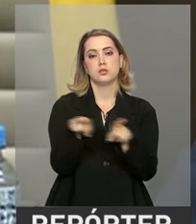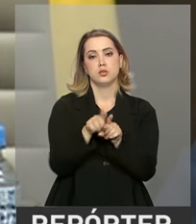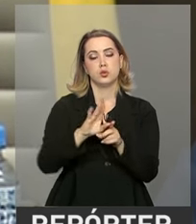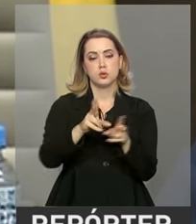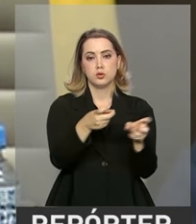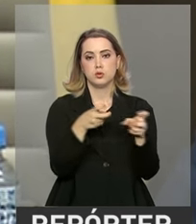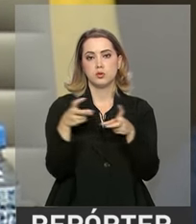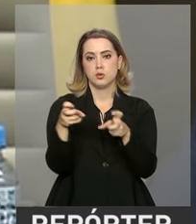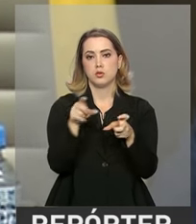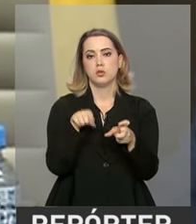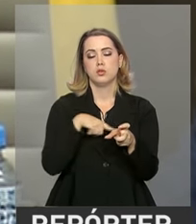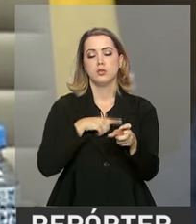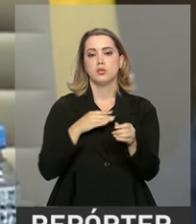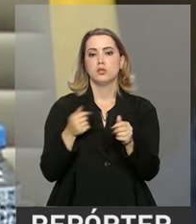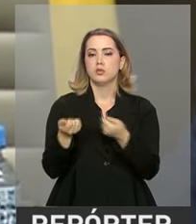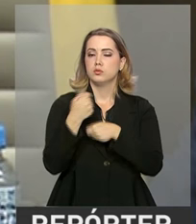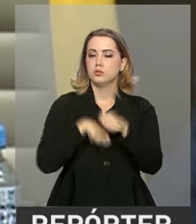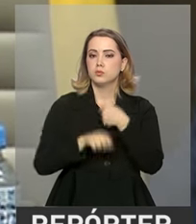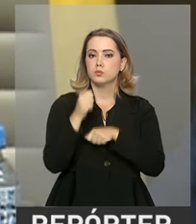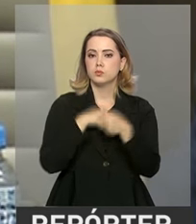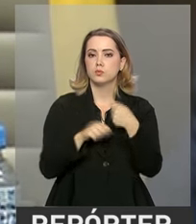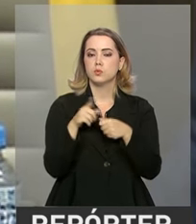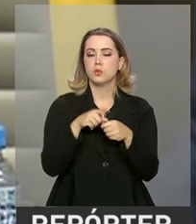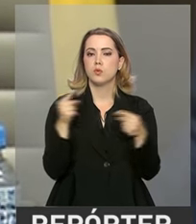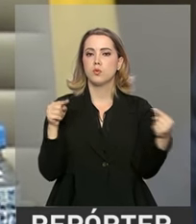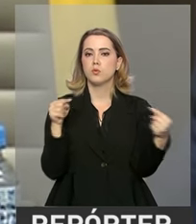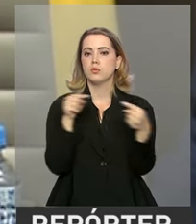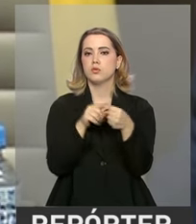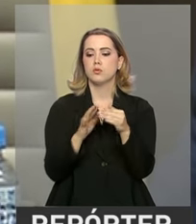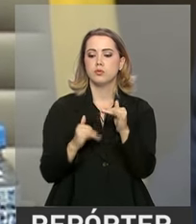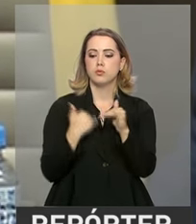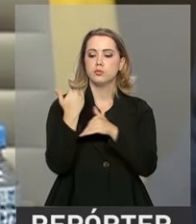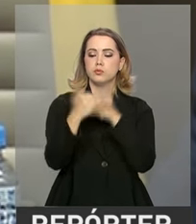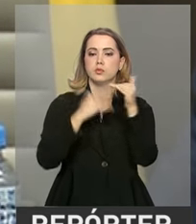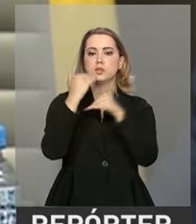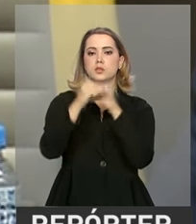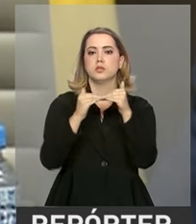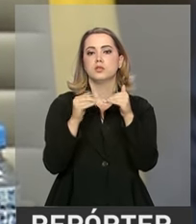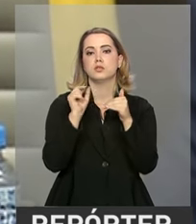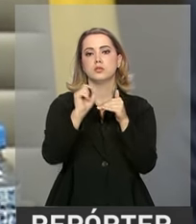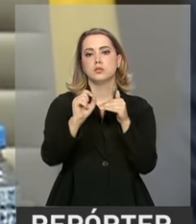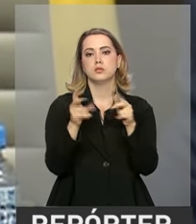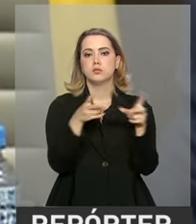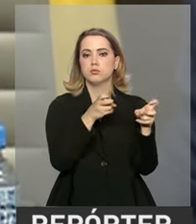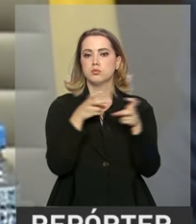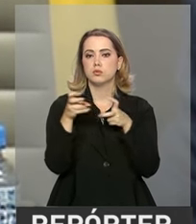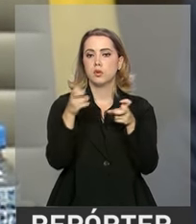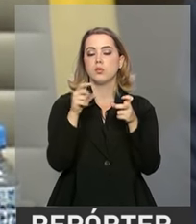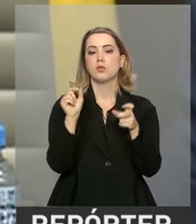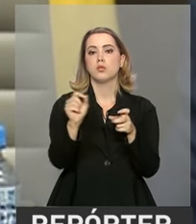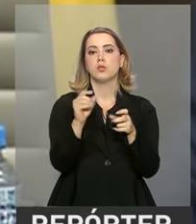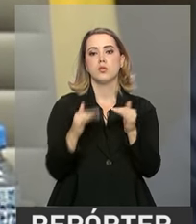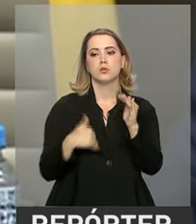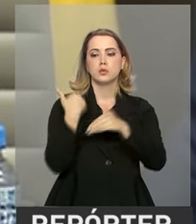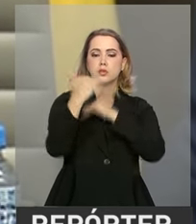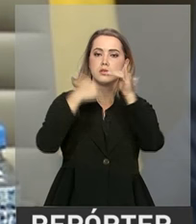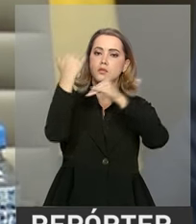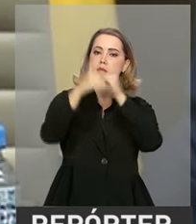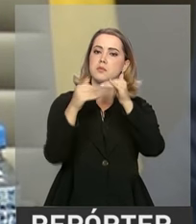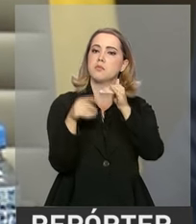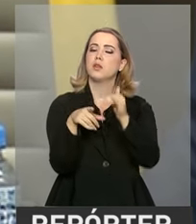previsões generalizadas de economistas já indicando aumento cada vez maior das previsões para a taxa de